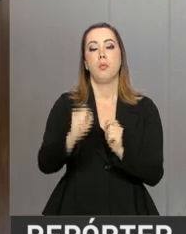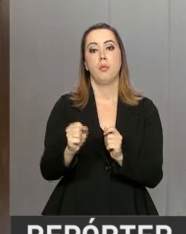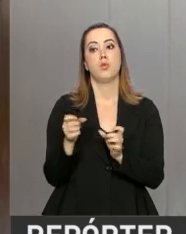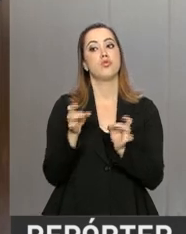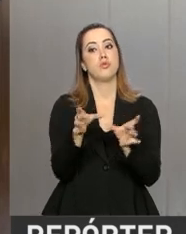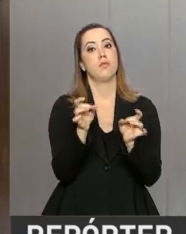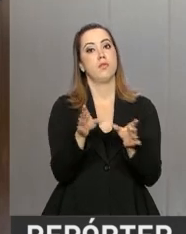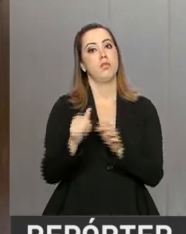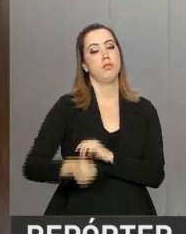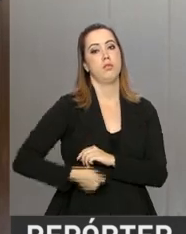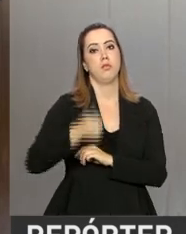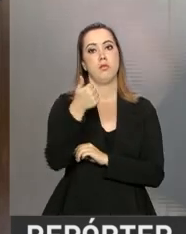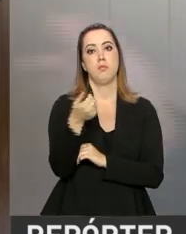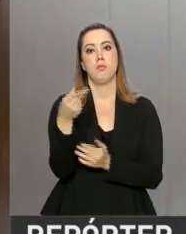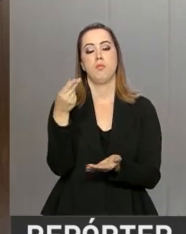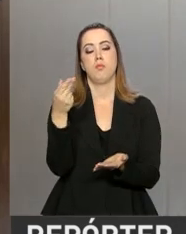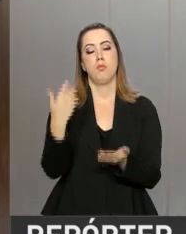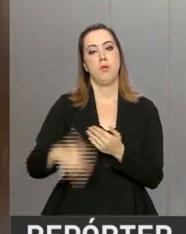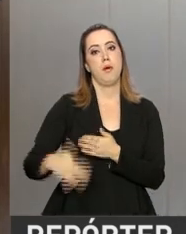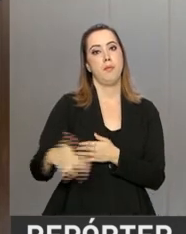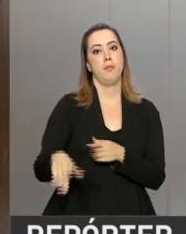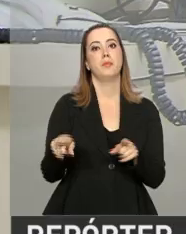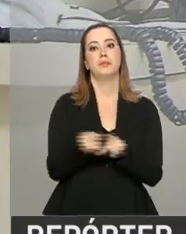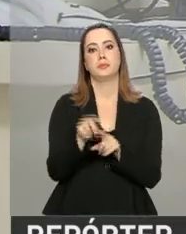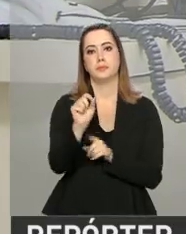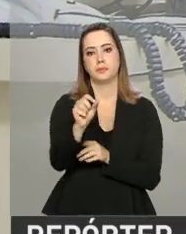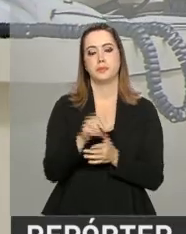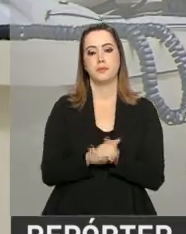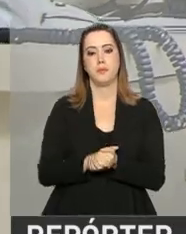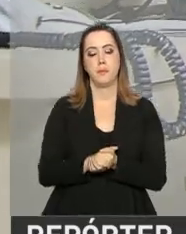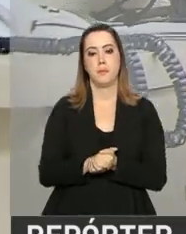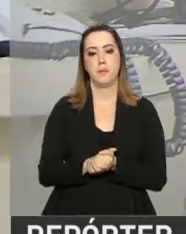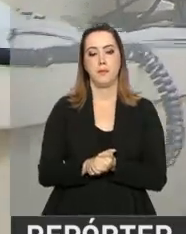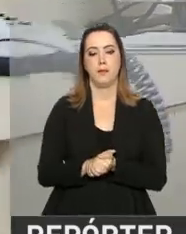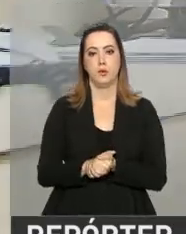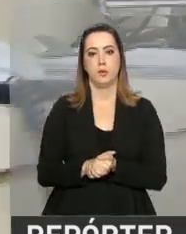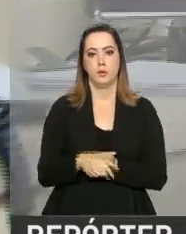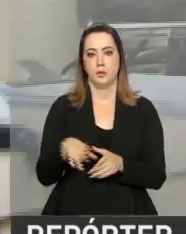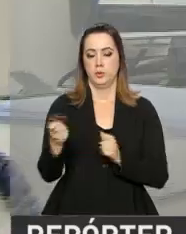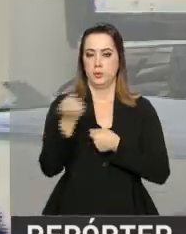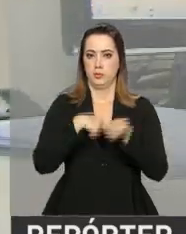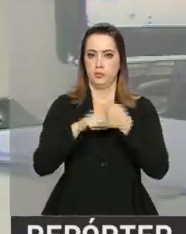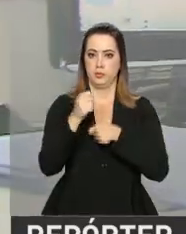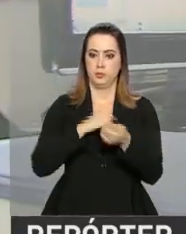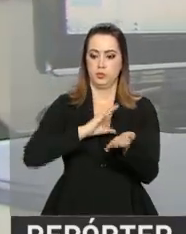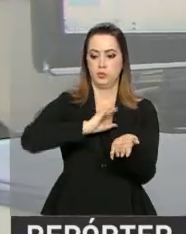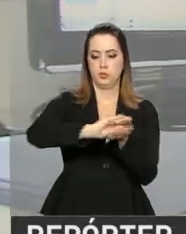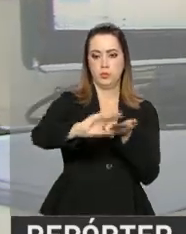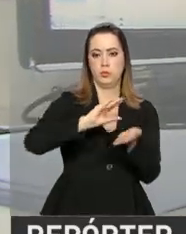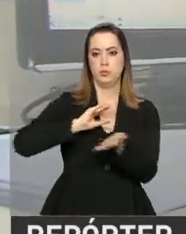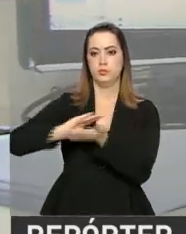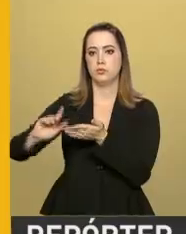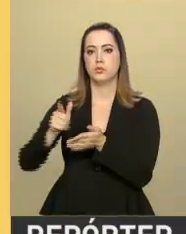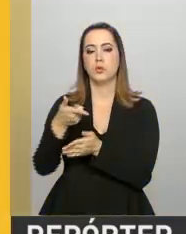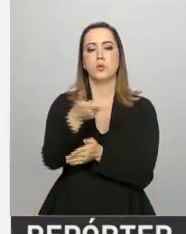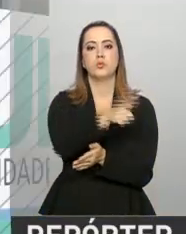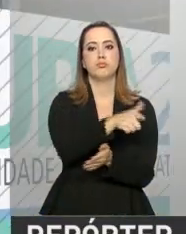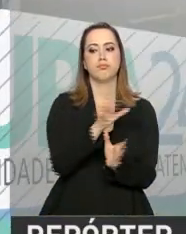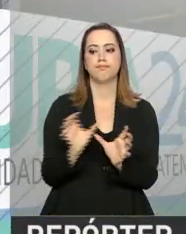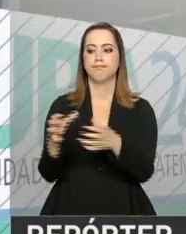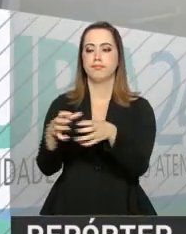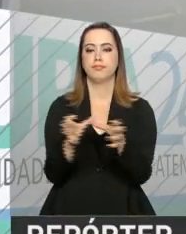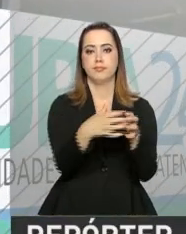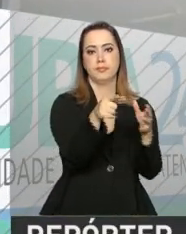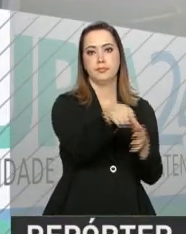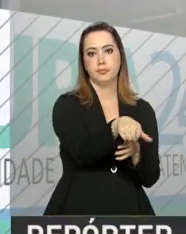barato, não imputem no preço um eventual atraso no recebimento. Com a economia, os recursos vão ser reaplicados em outras áreas.